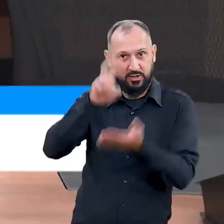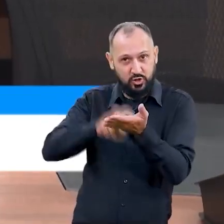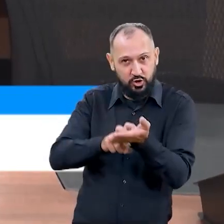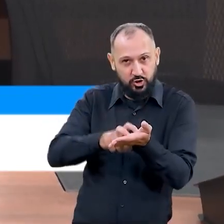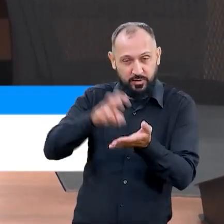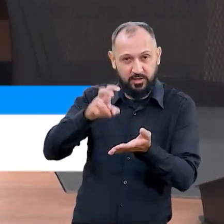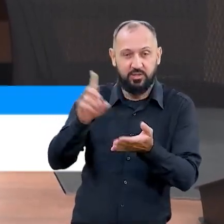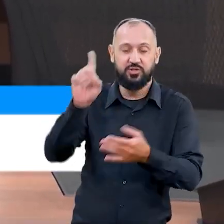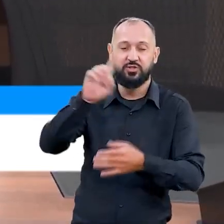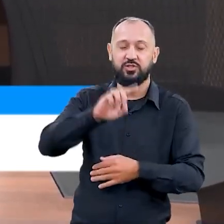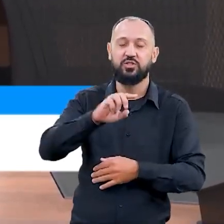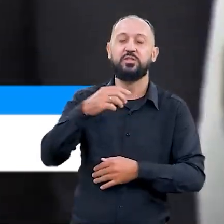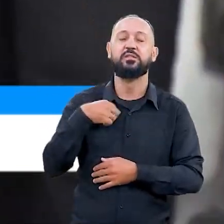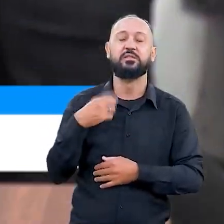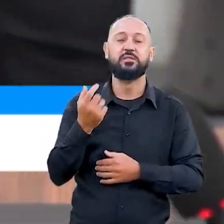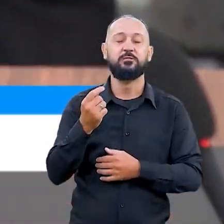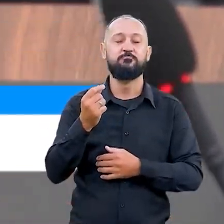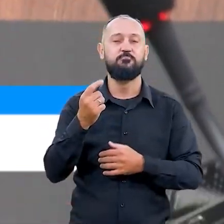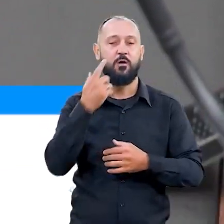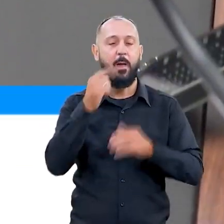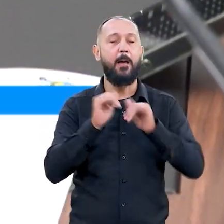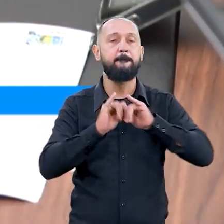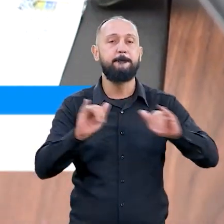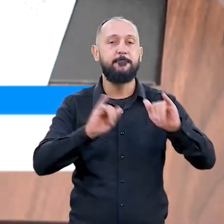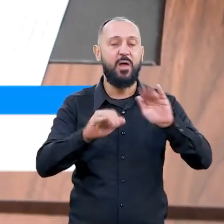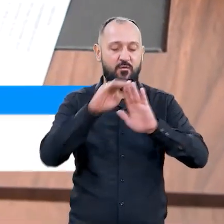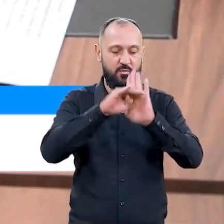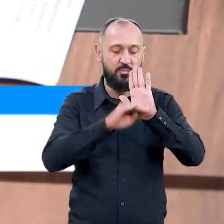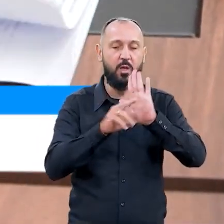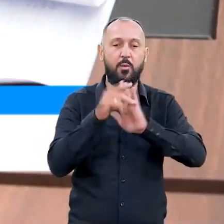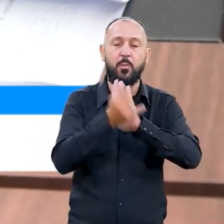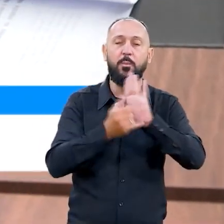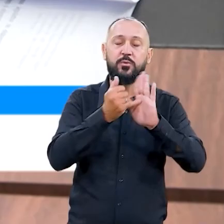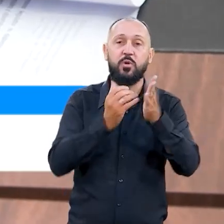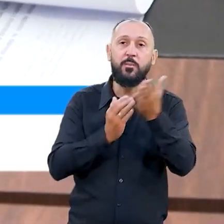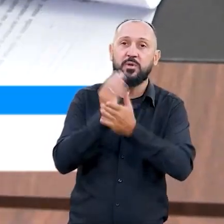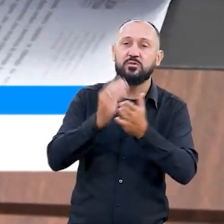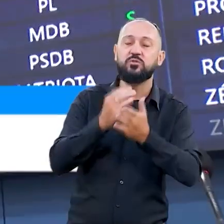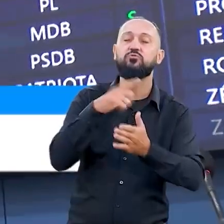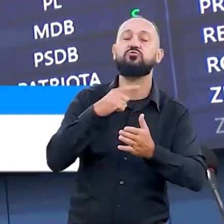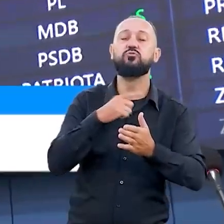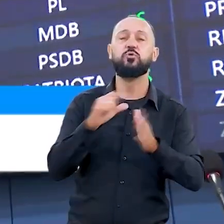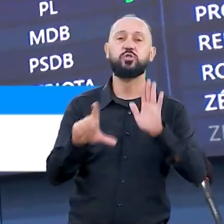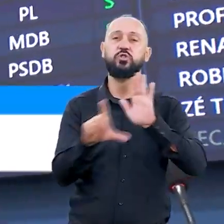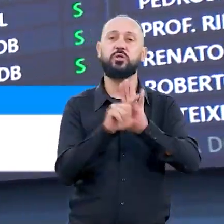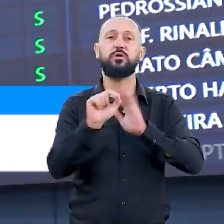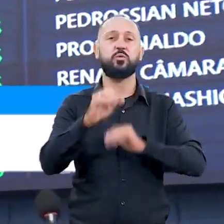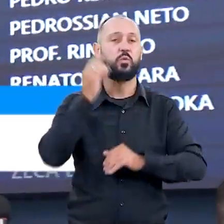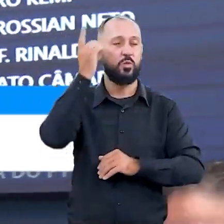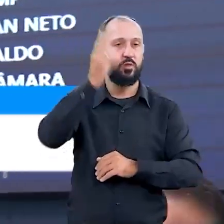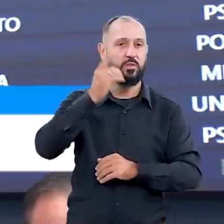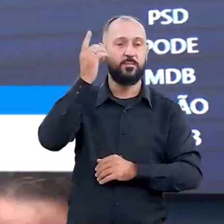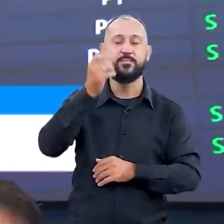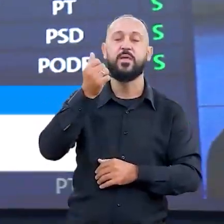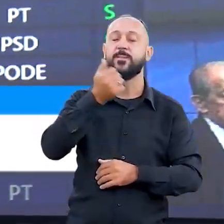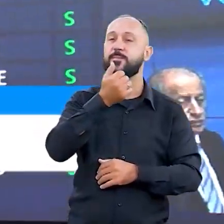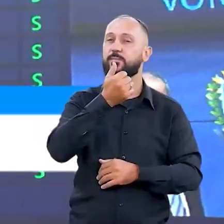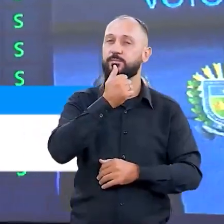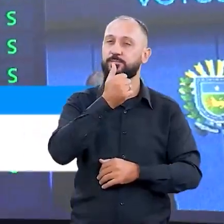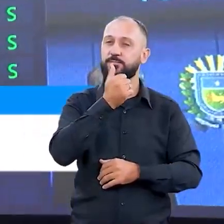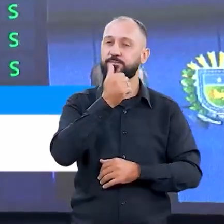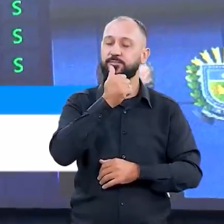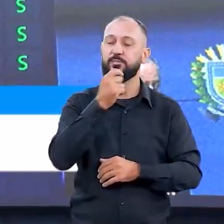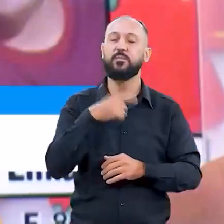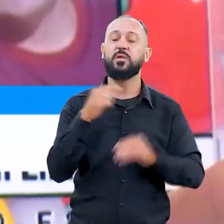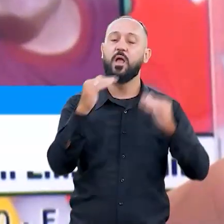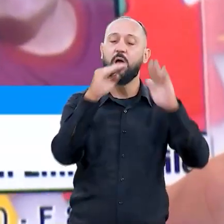desta terça-feira, 23 de abril, os parlamentares aprovaram com 19 votos favoráveis o projeto de lei de autoria do deputado Neno Razzuc,